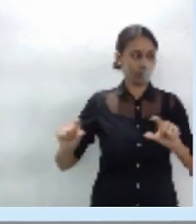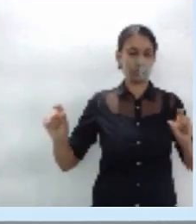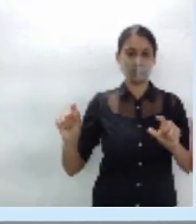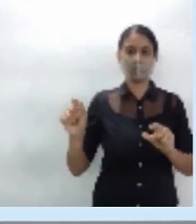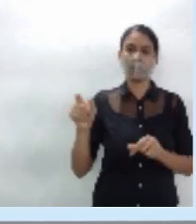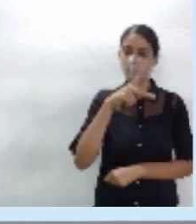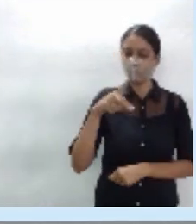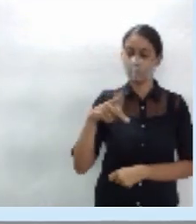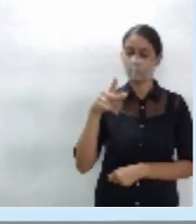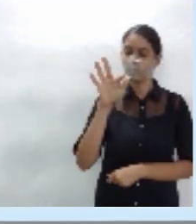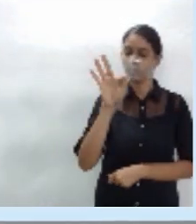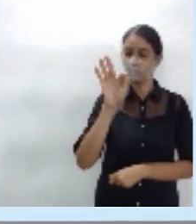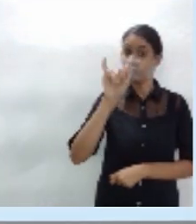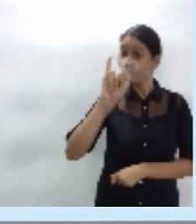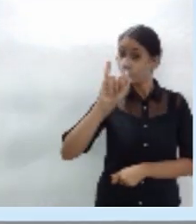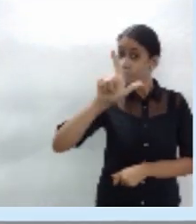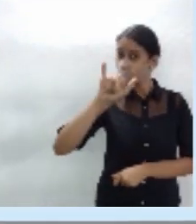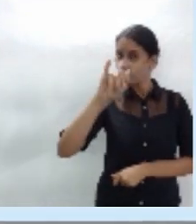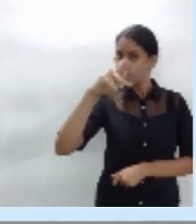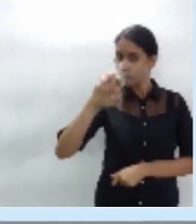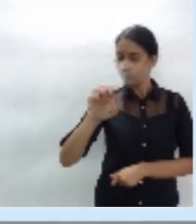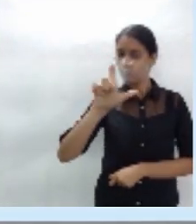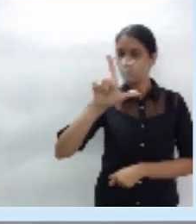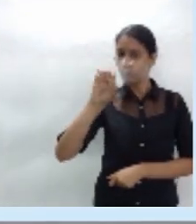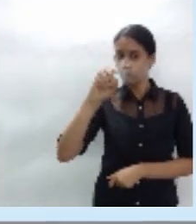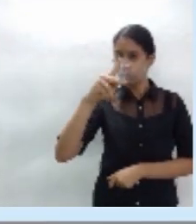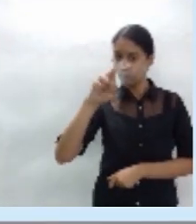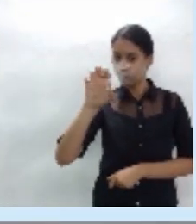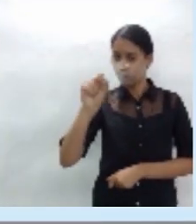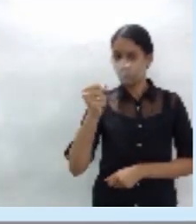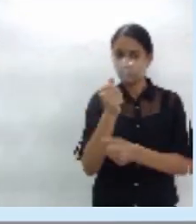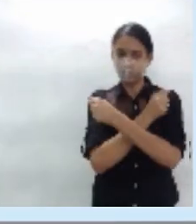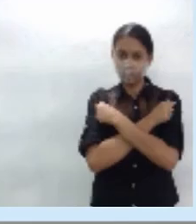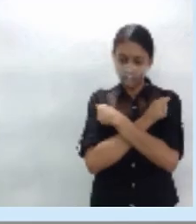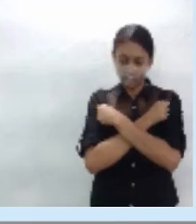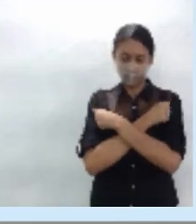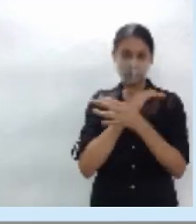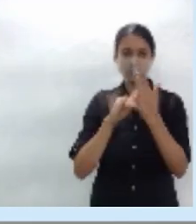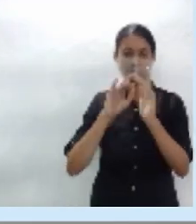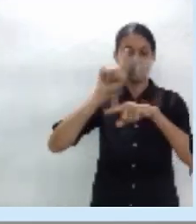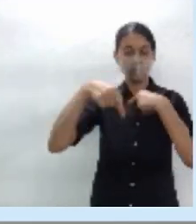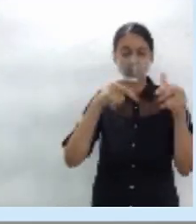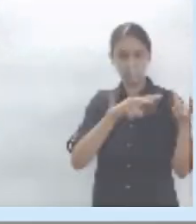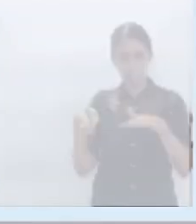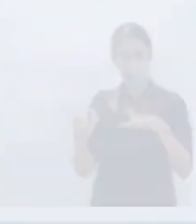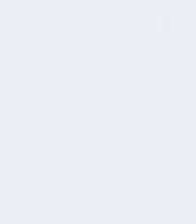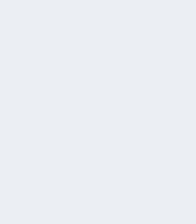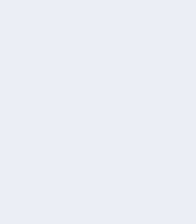você tira qualquer dúvida, tá bom? Um forte abraço e até semana que vem. Valeu!